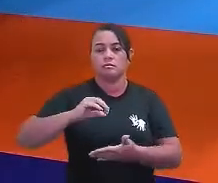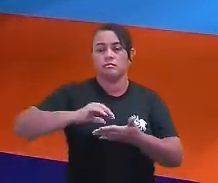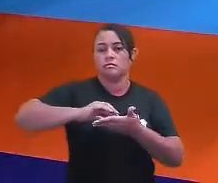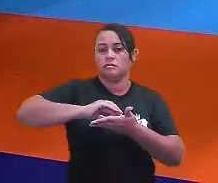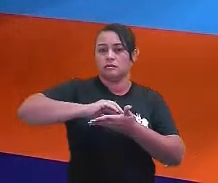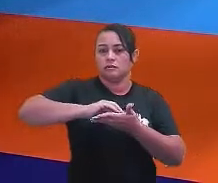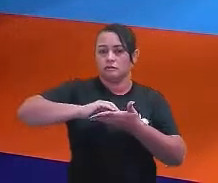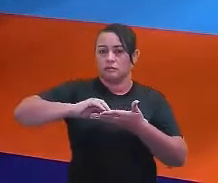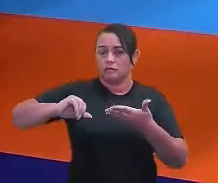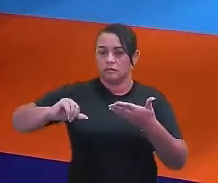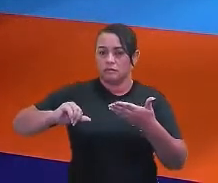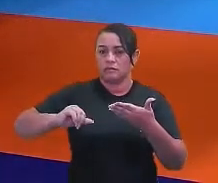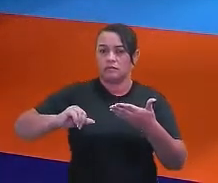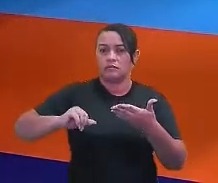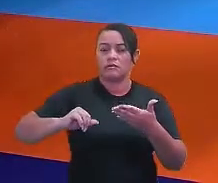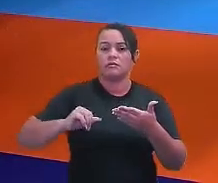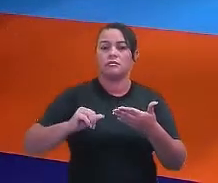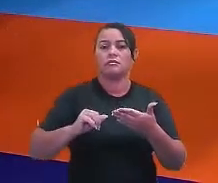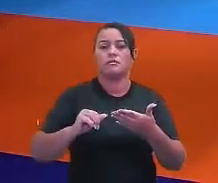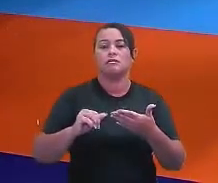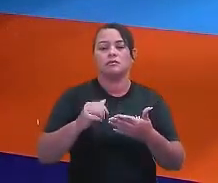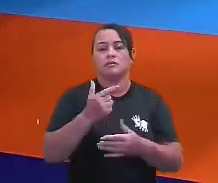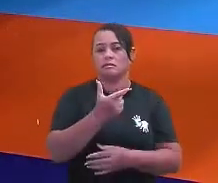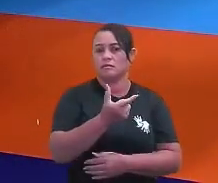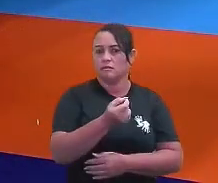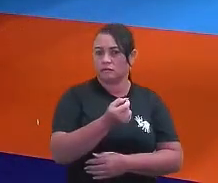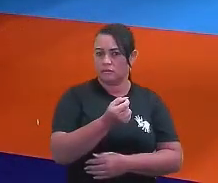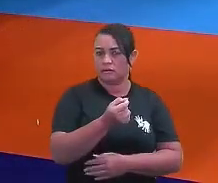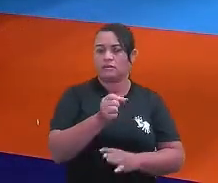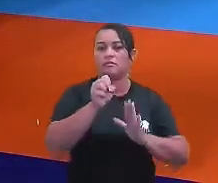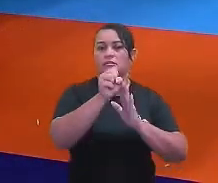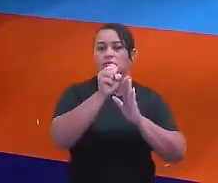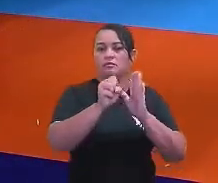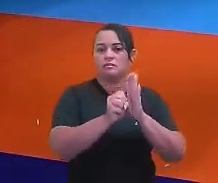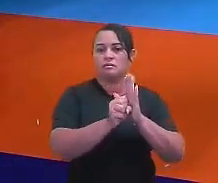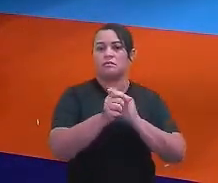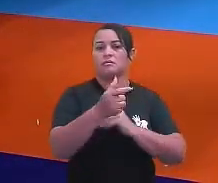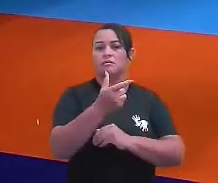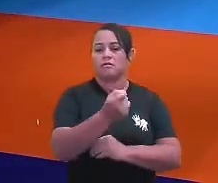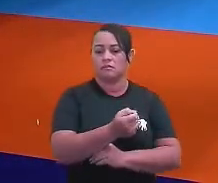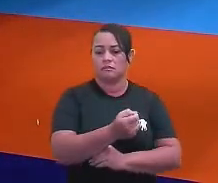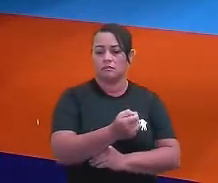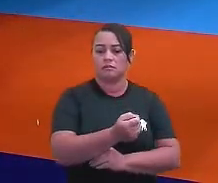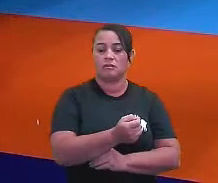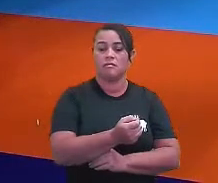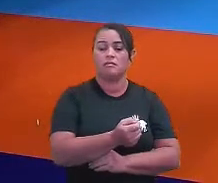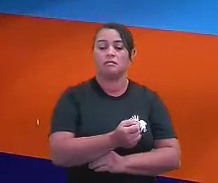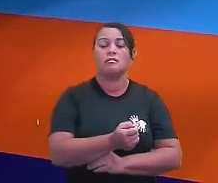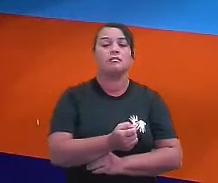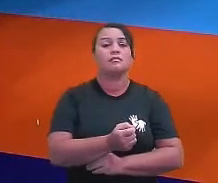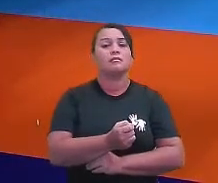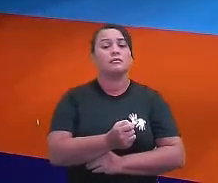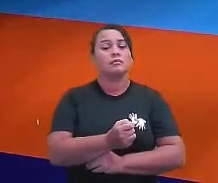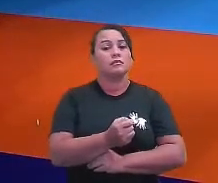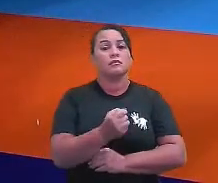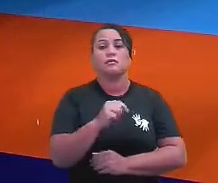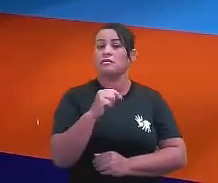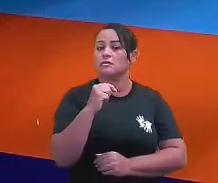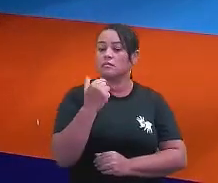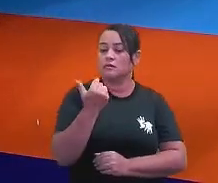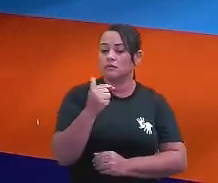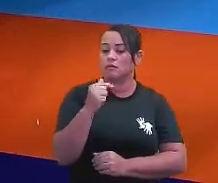da dezena, ficaria com 20, seria século 20. Mas, como não